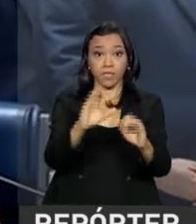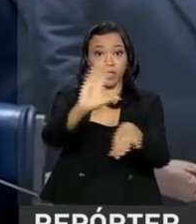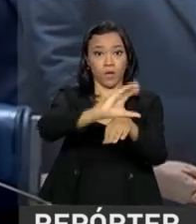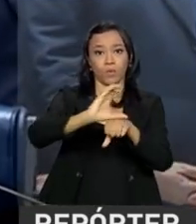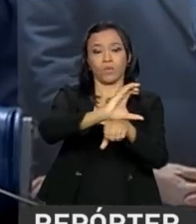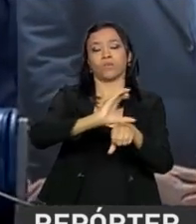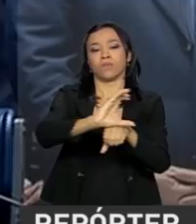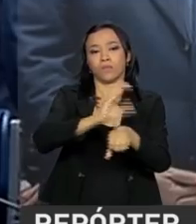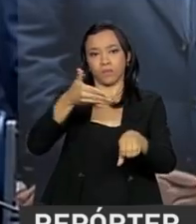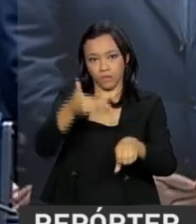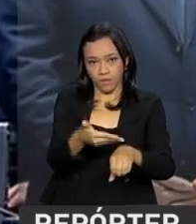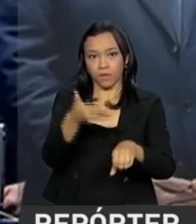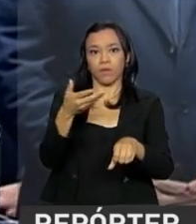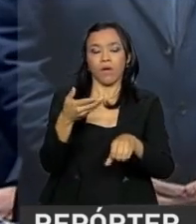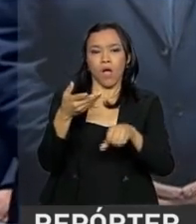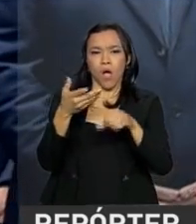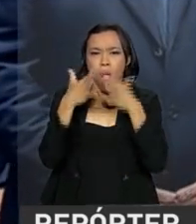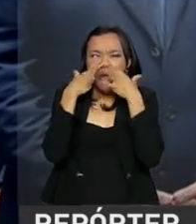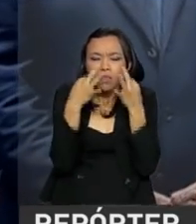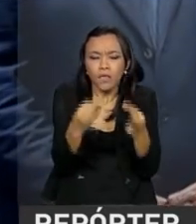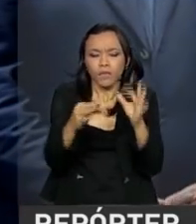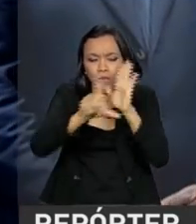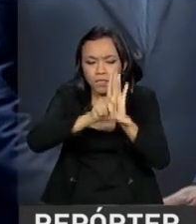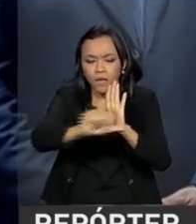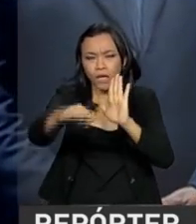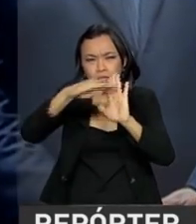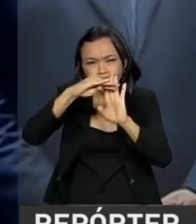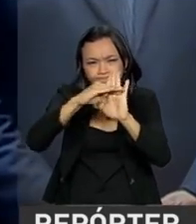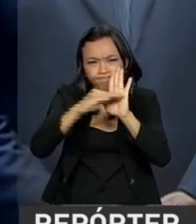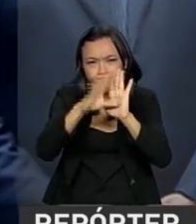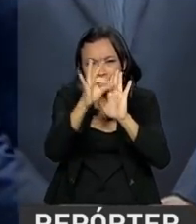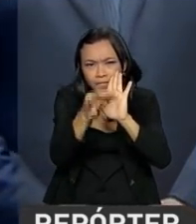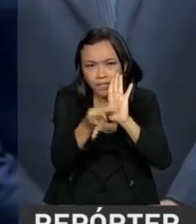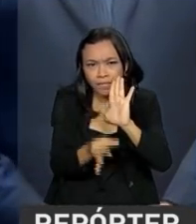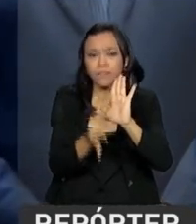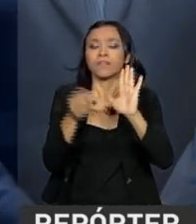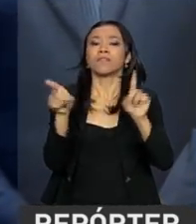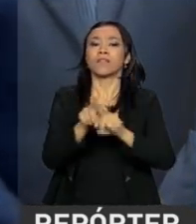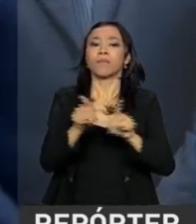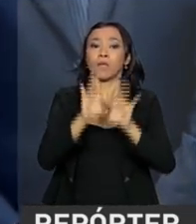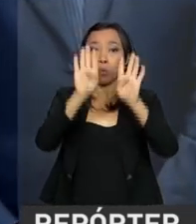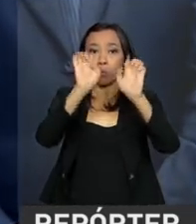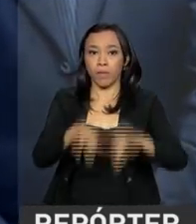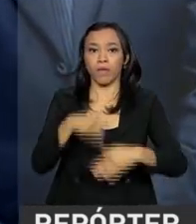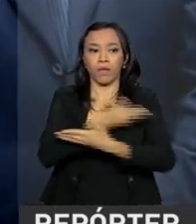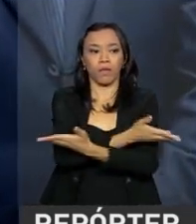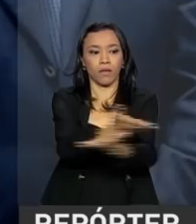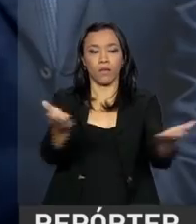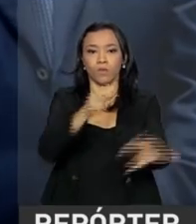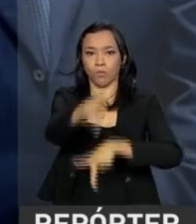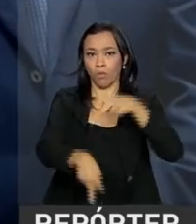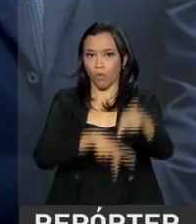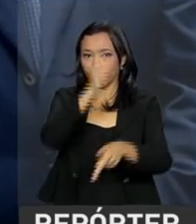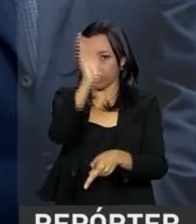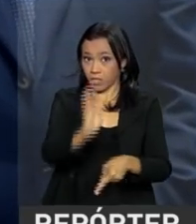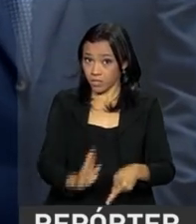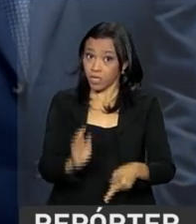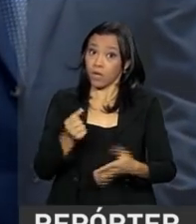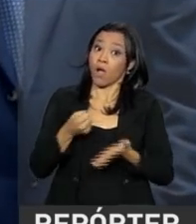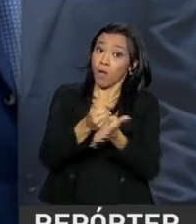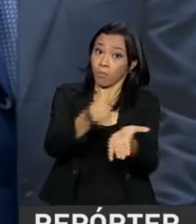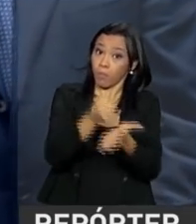Constituição, observar as leis, promover o bem geral do povo brasileiro, sustentar a